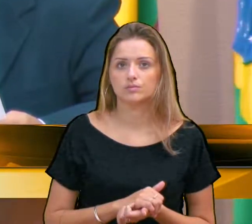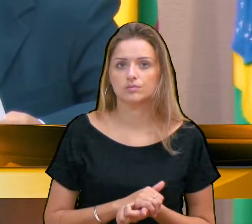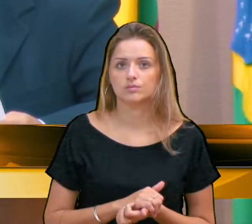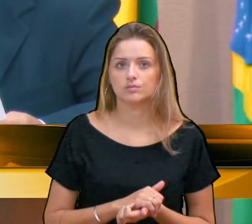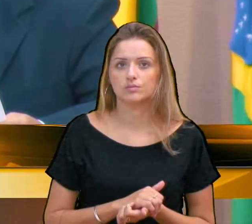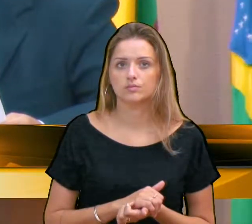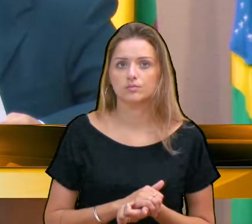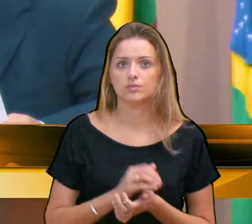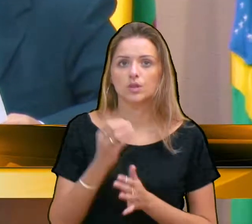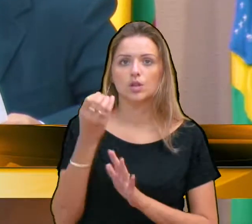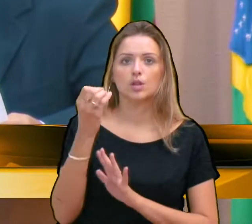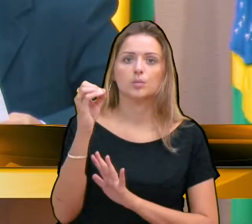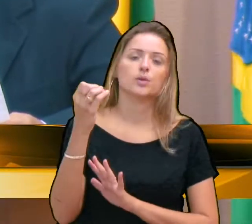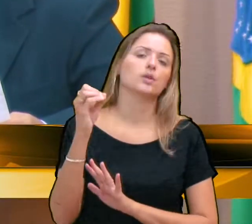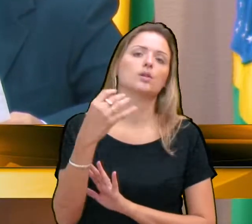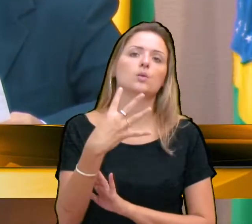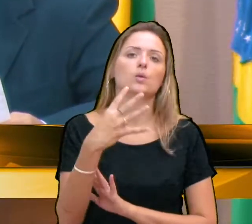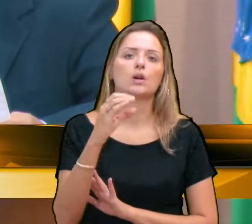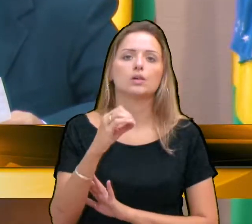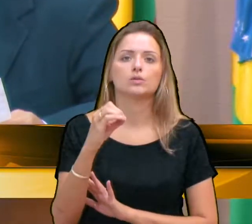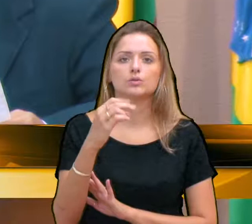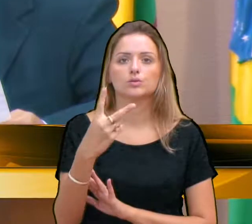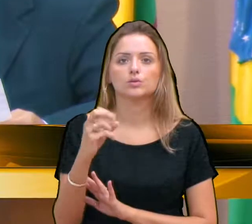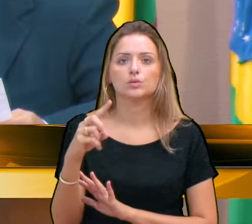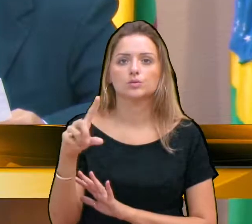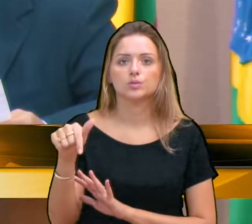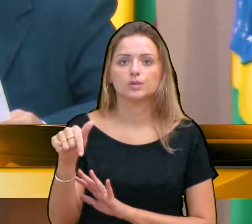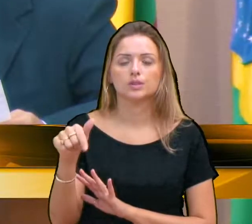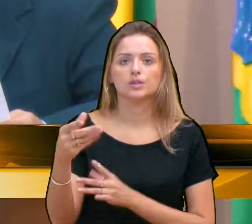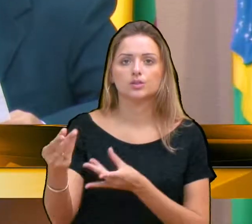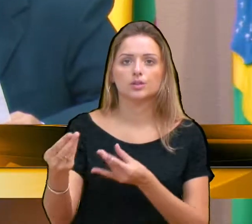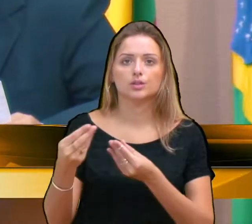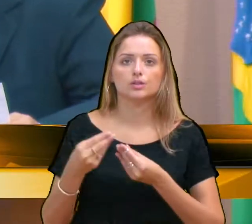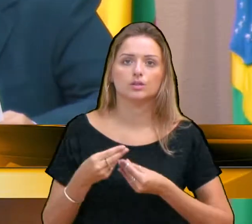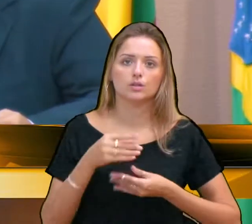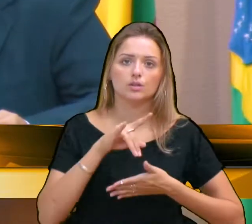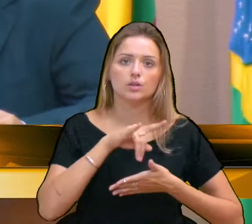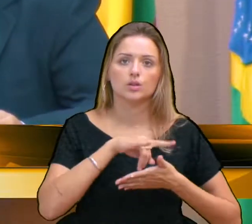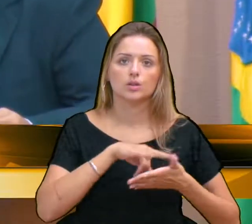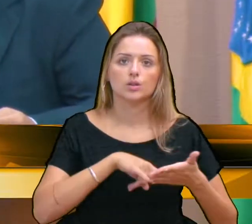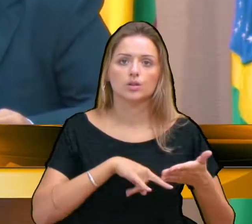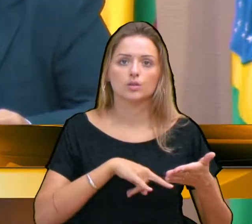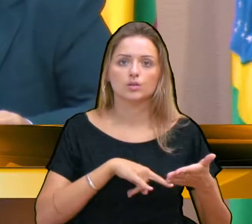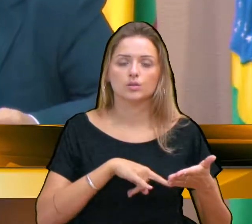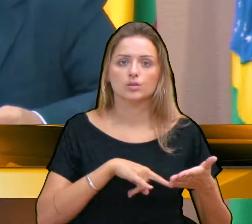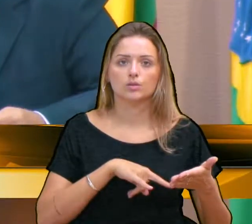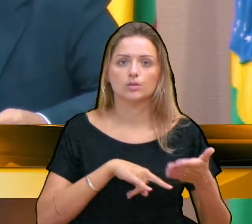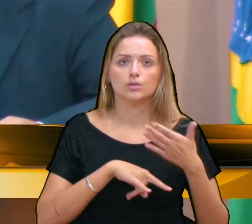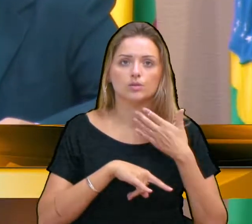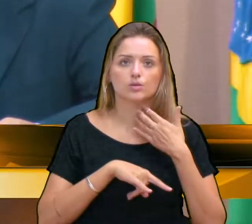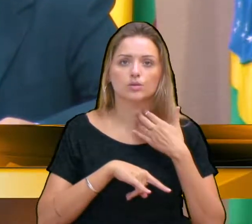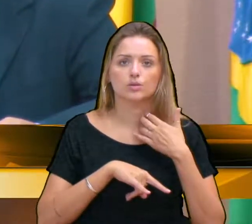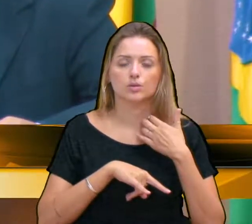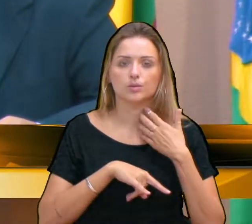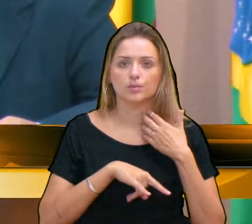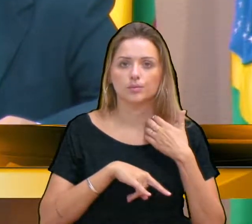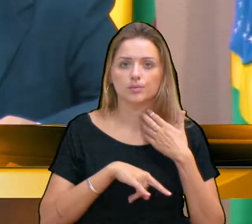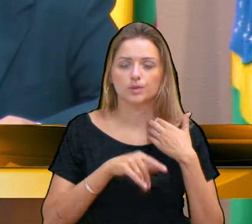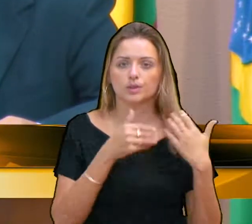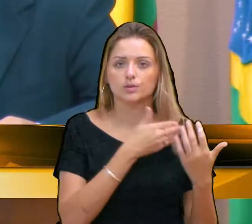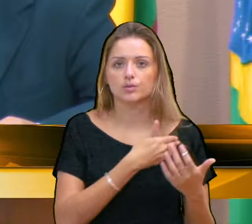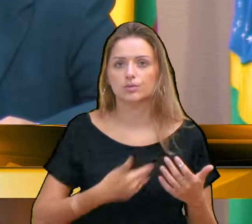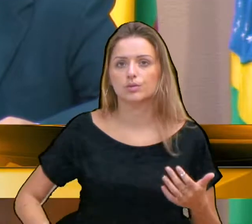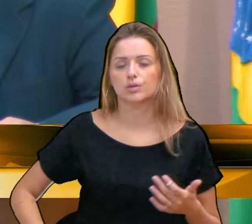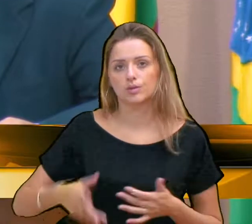Porto Alegre, 4 de outubro de 2017. Chegou ao... foi notificado Poder Público Municipal